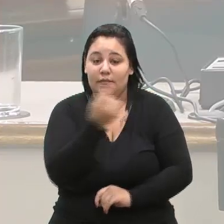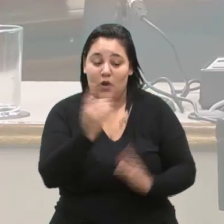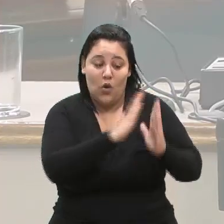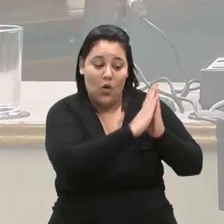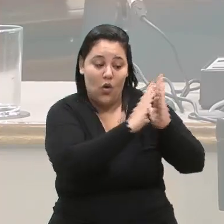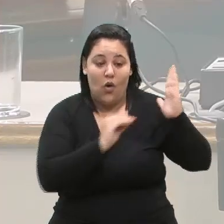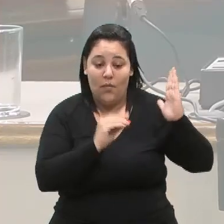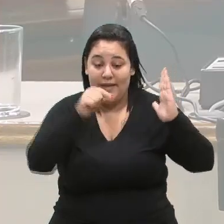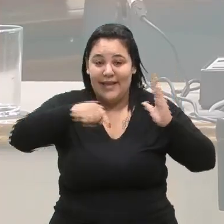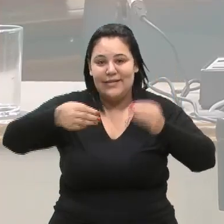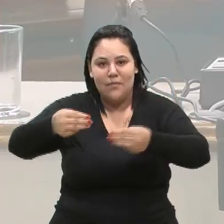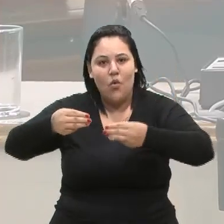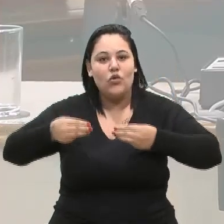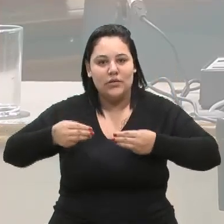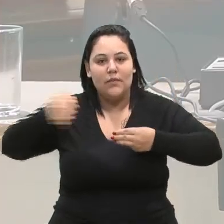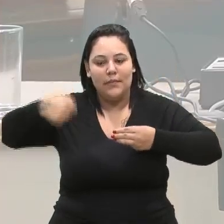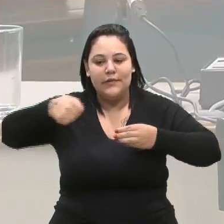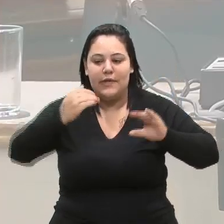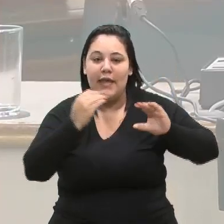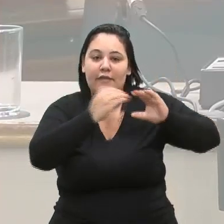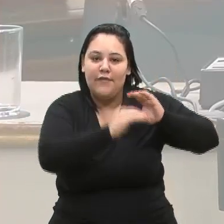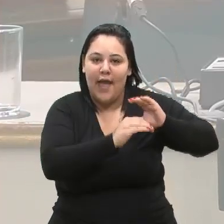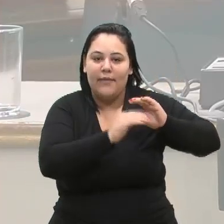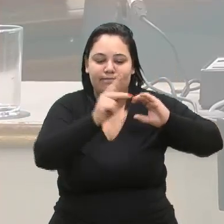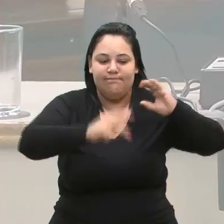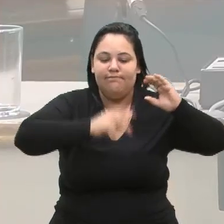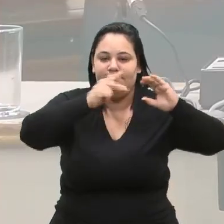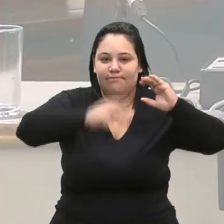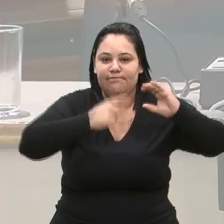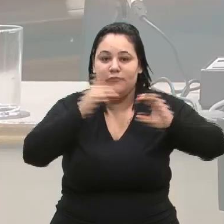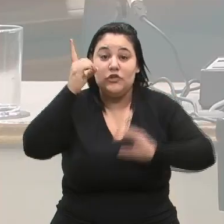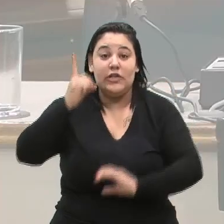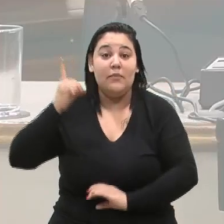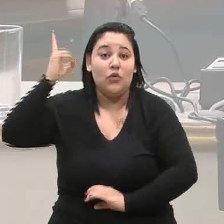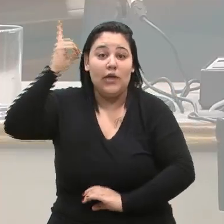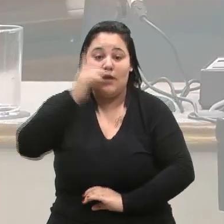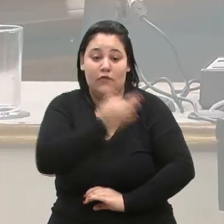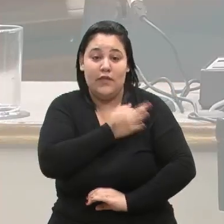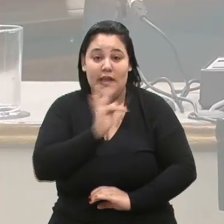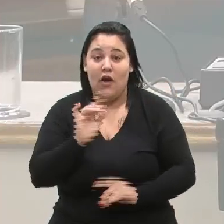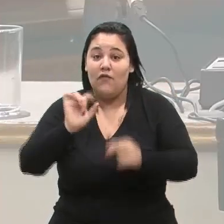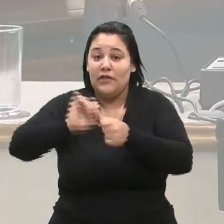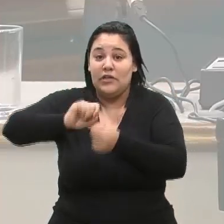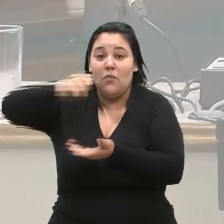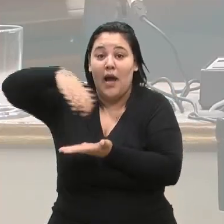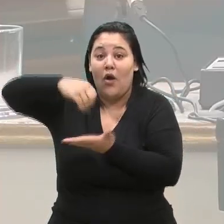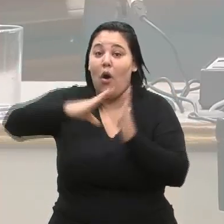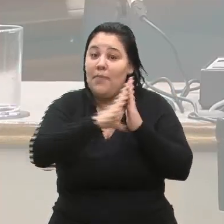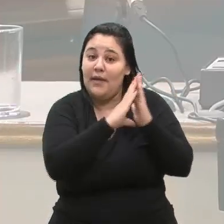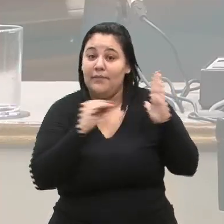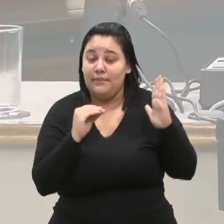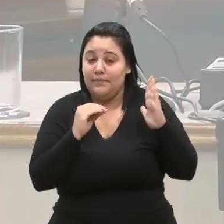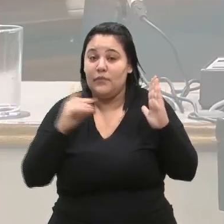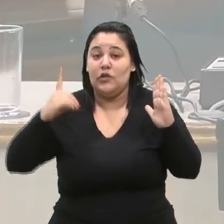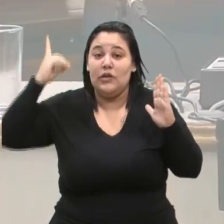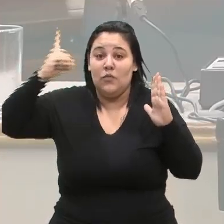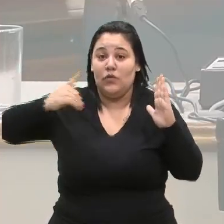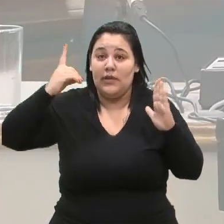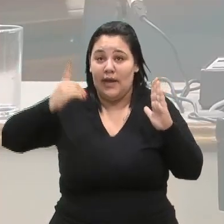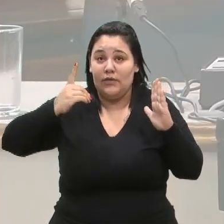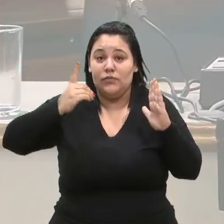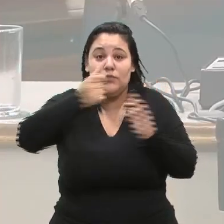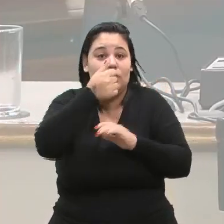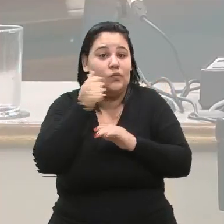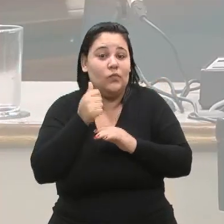presente moção seja remetida à Câmara dos Deputados Federais, com cópia aos deputados federais caxienses, Maurício Marcon,